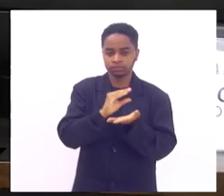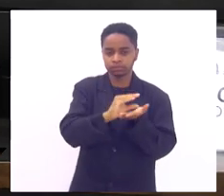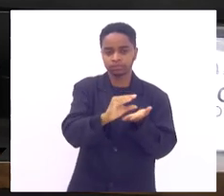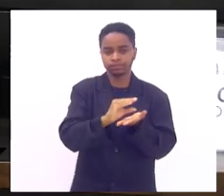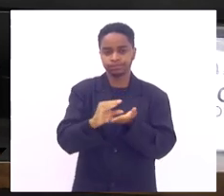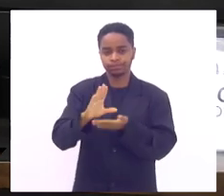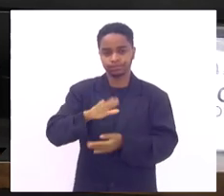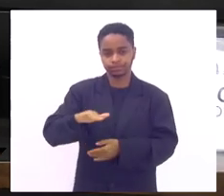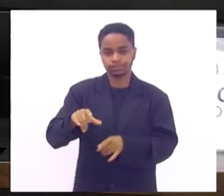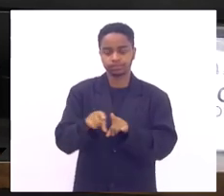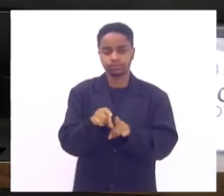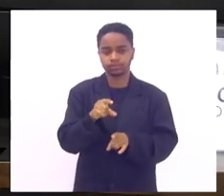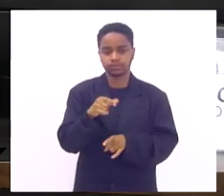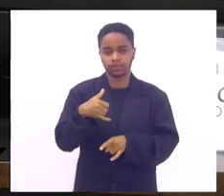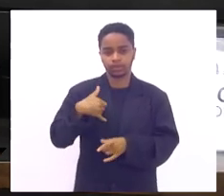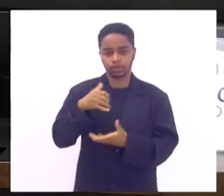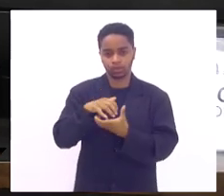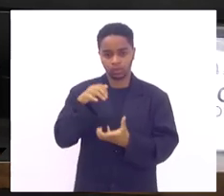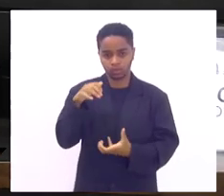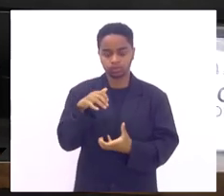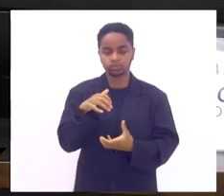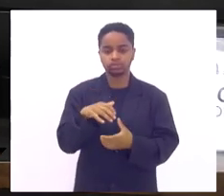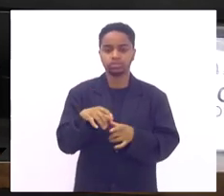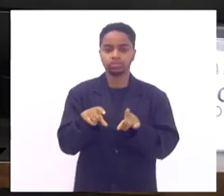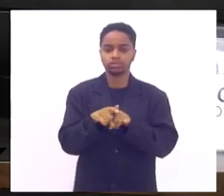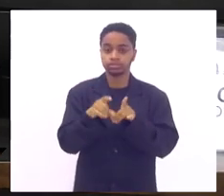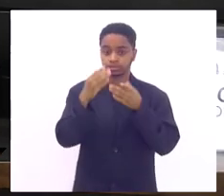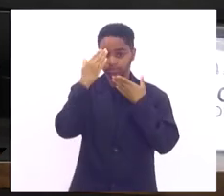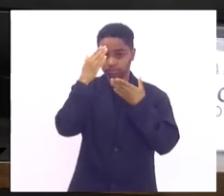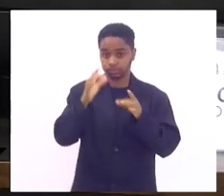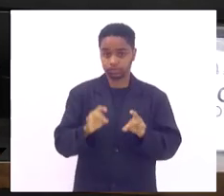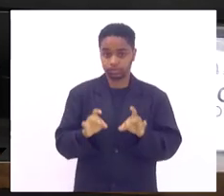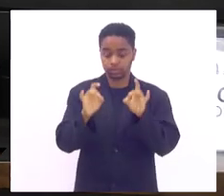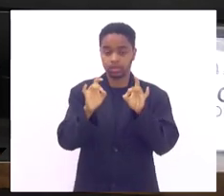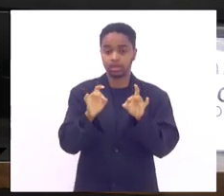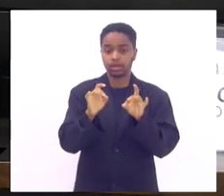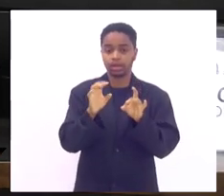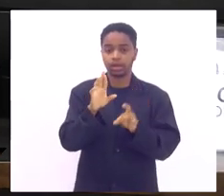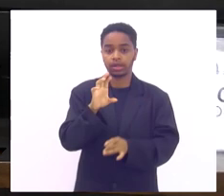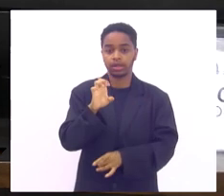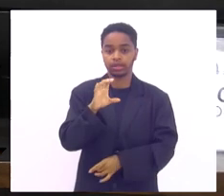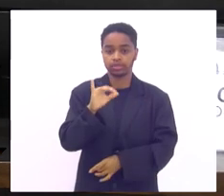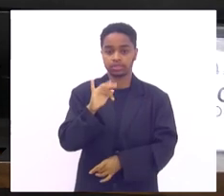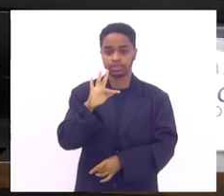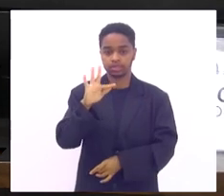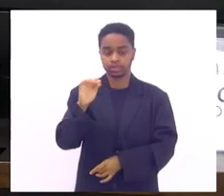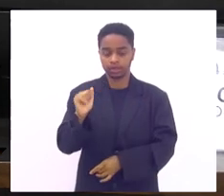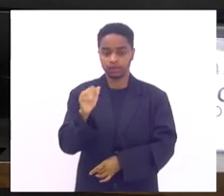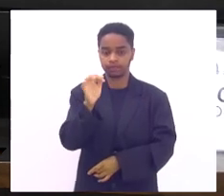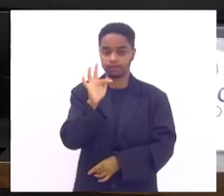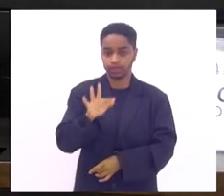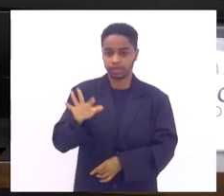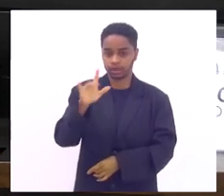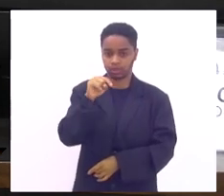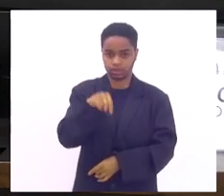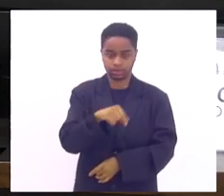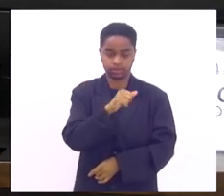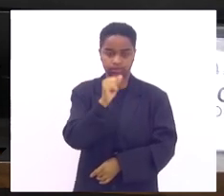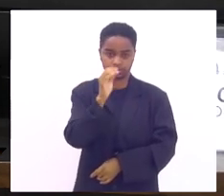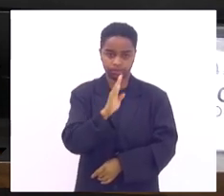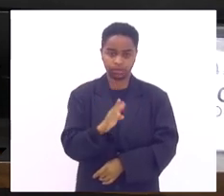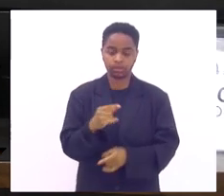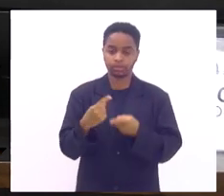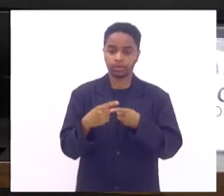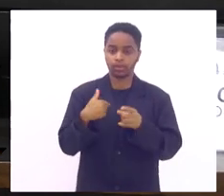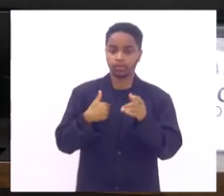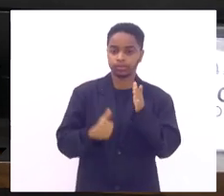fomentados. E aí vai um agradecimento especial à Receita Federal do Brasil, que foi a primeira visita que eu fiz quando assumi a